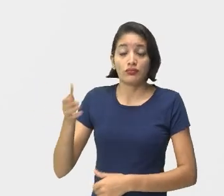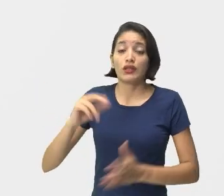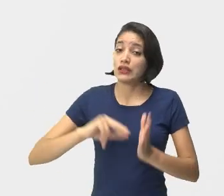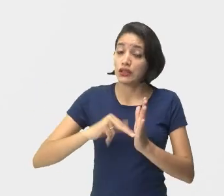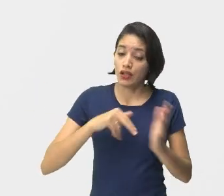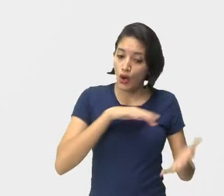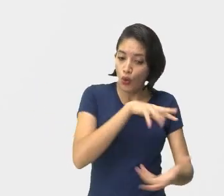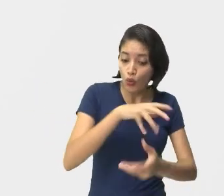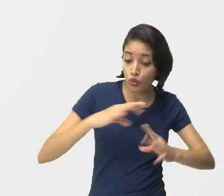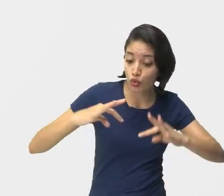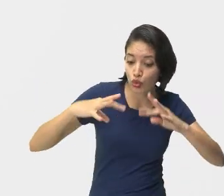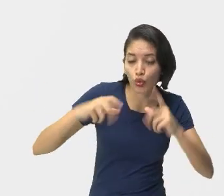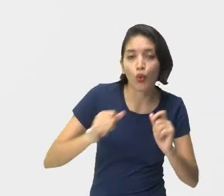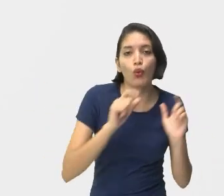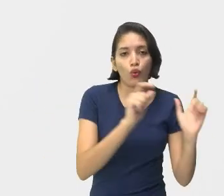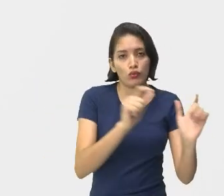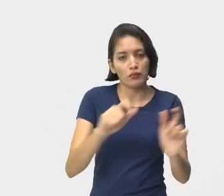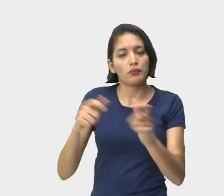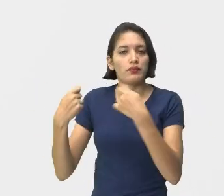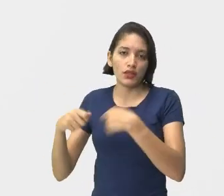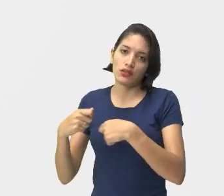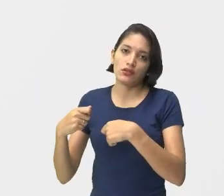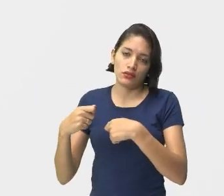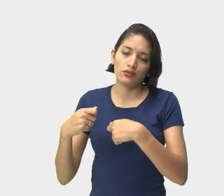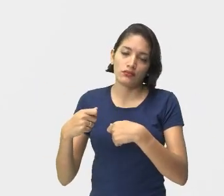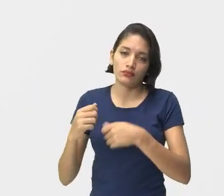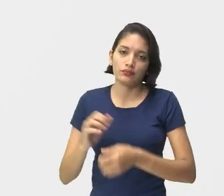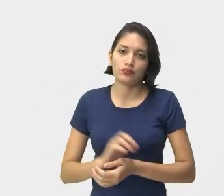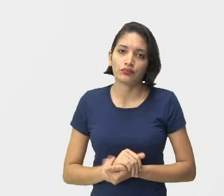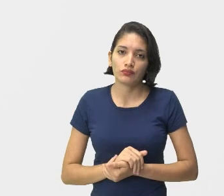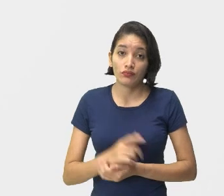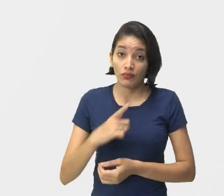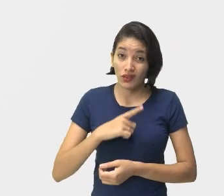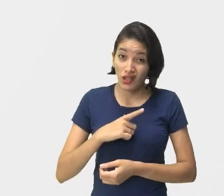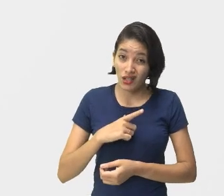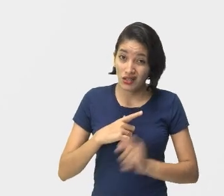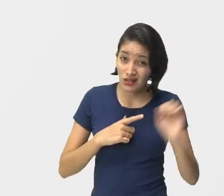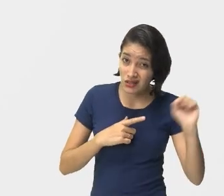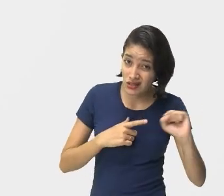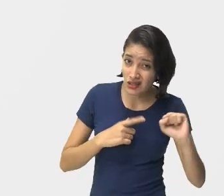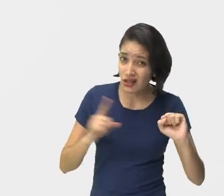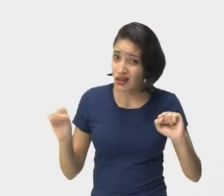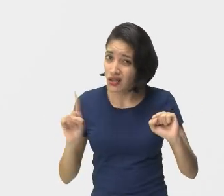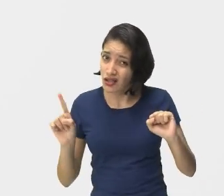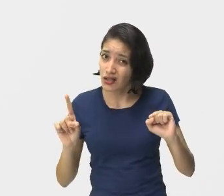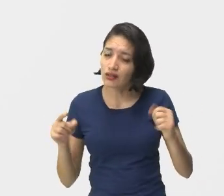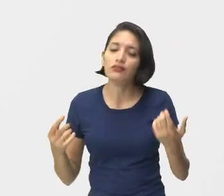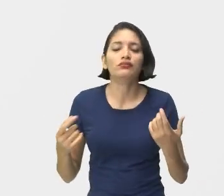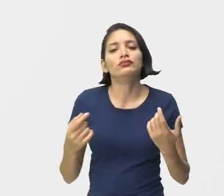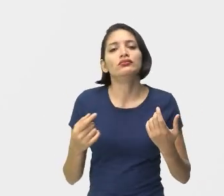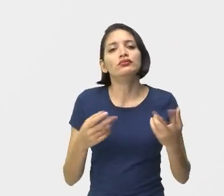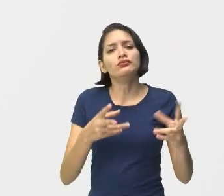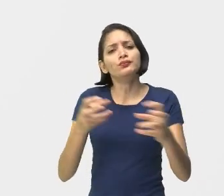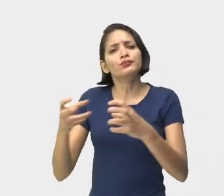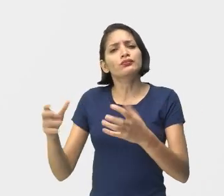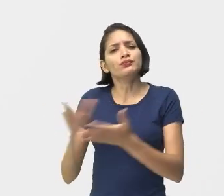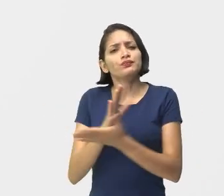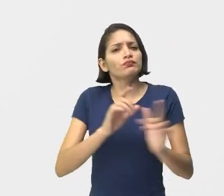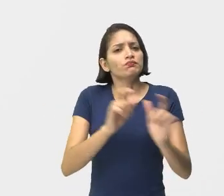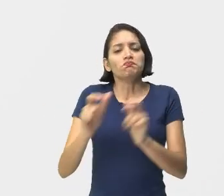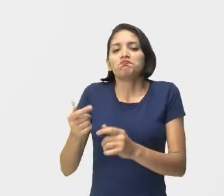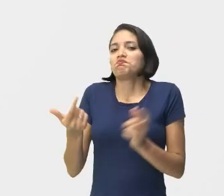Universalização. Todos os ambientes têm que ter. Tem ou não tem? Se você observar em alguns lugares, não